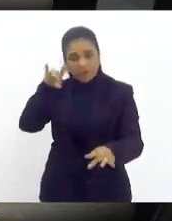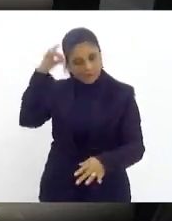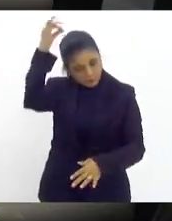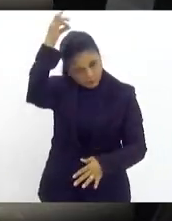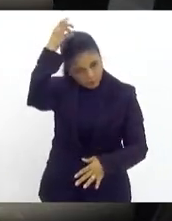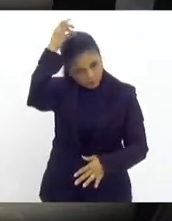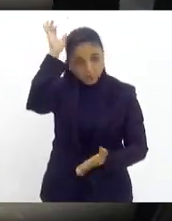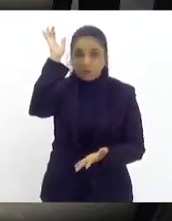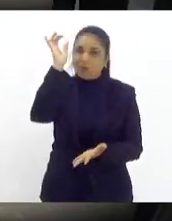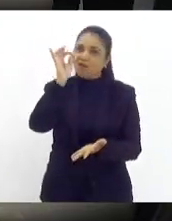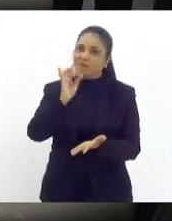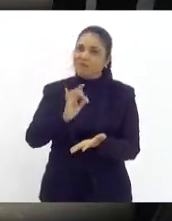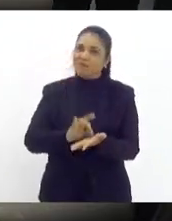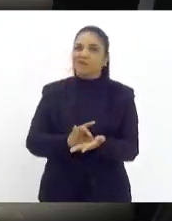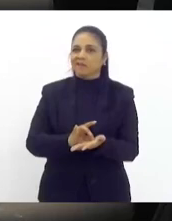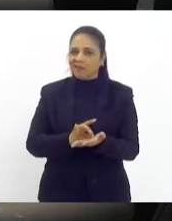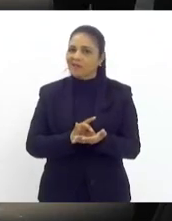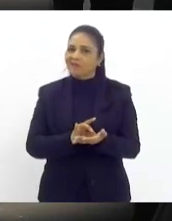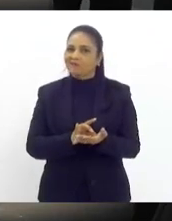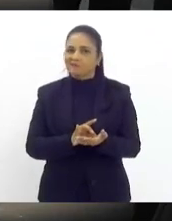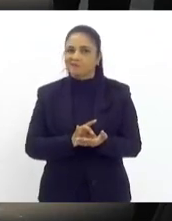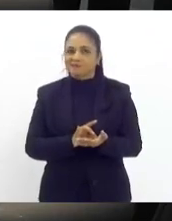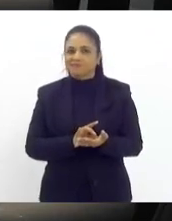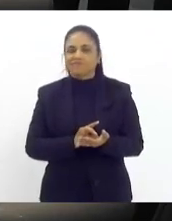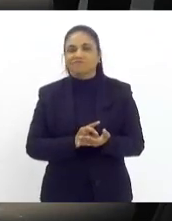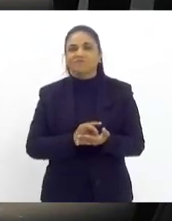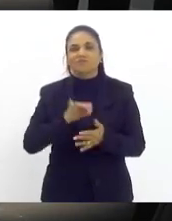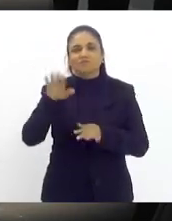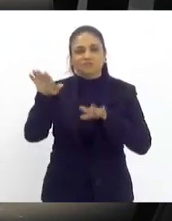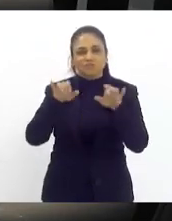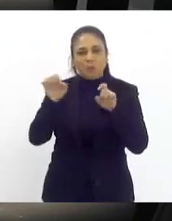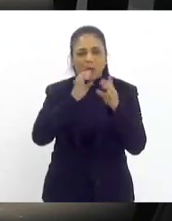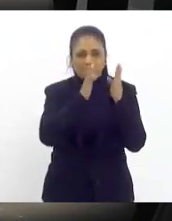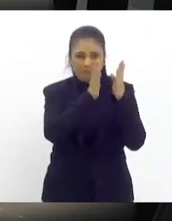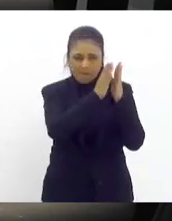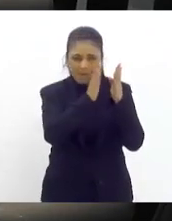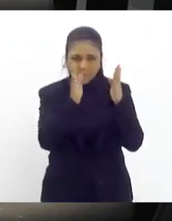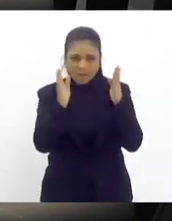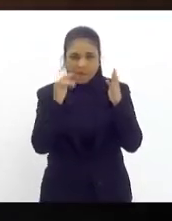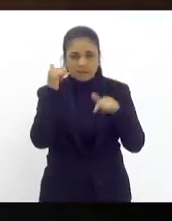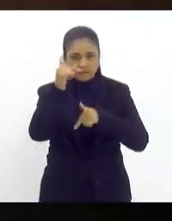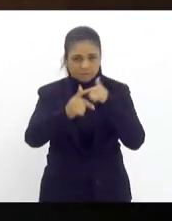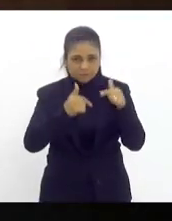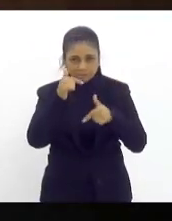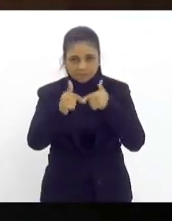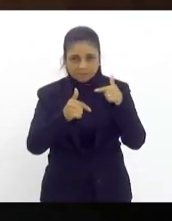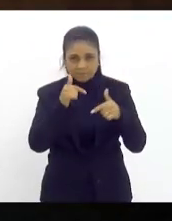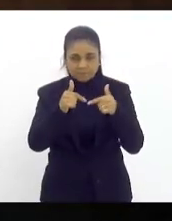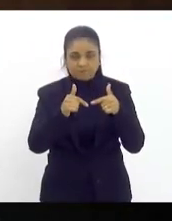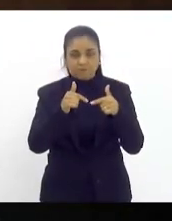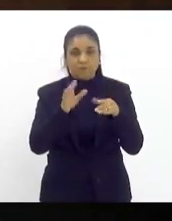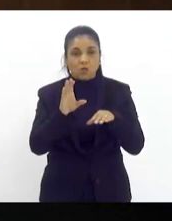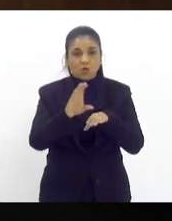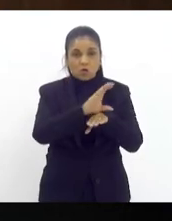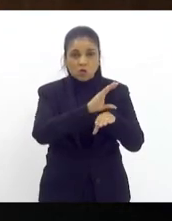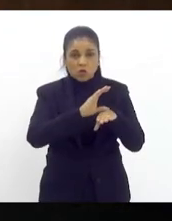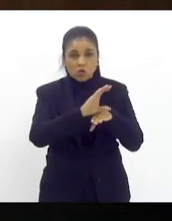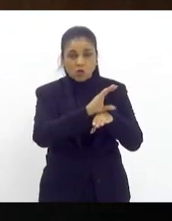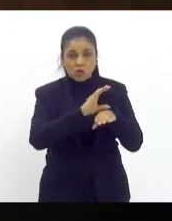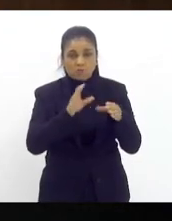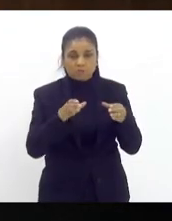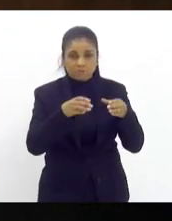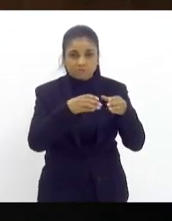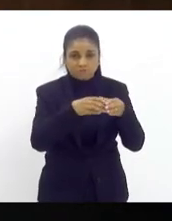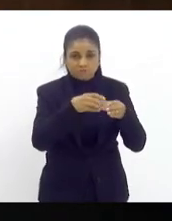Presidente eu gostaria de chamar os trabalhos à ordem e pela comissão de constituição e justiça